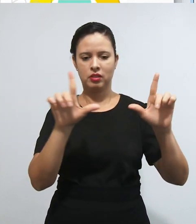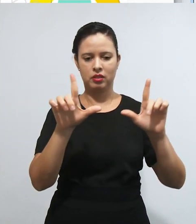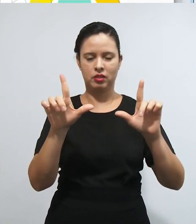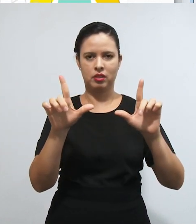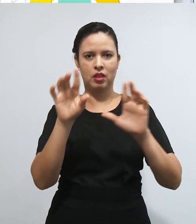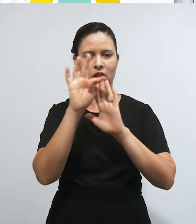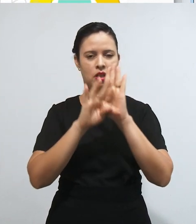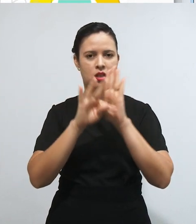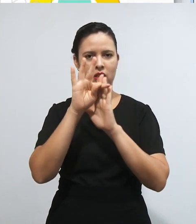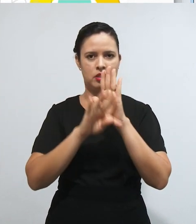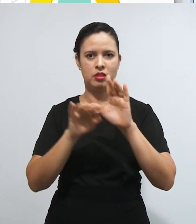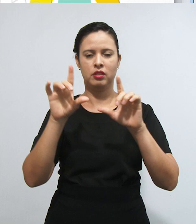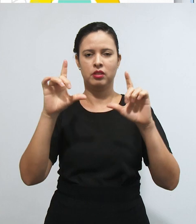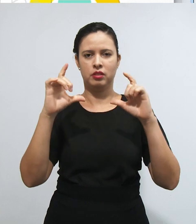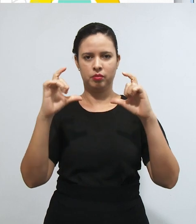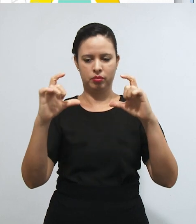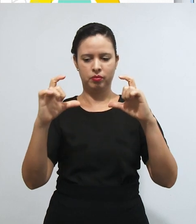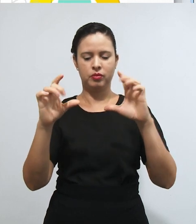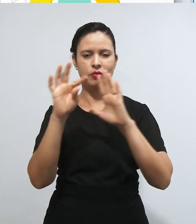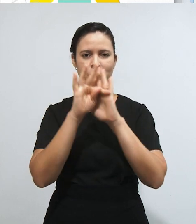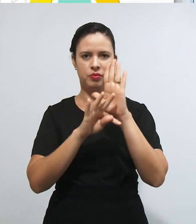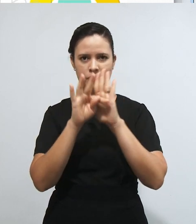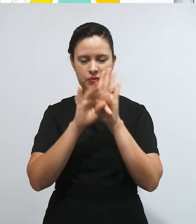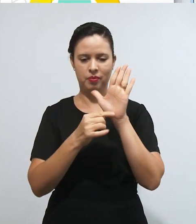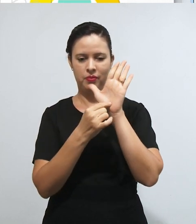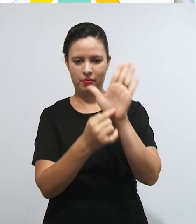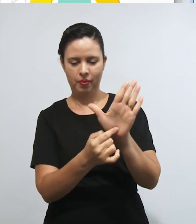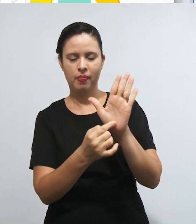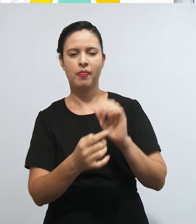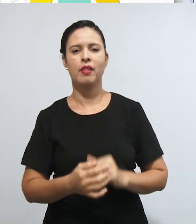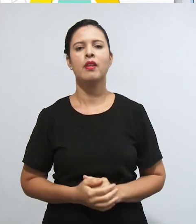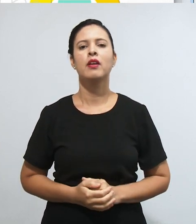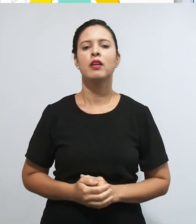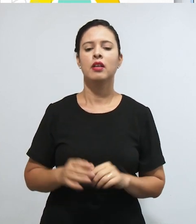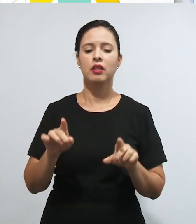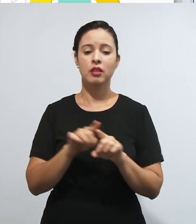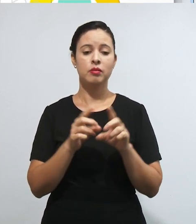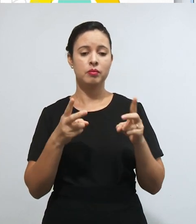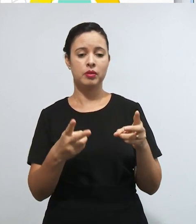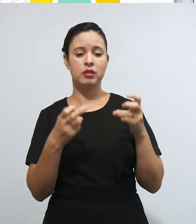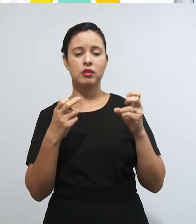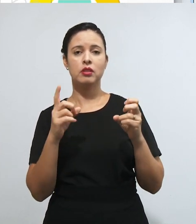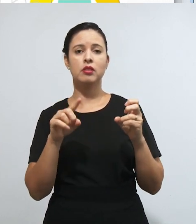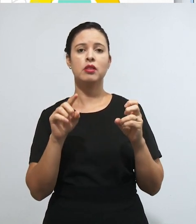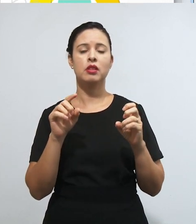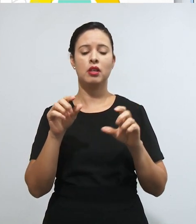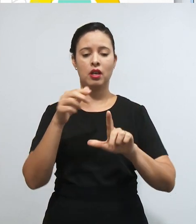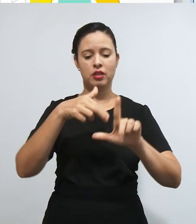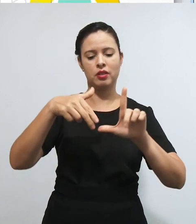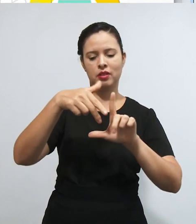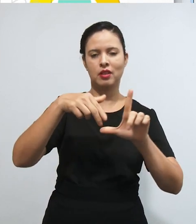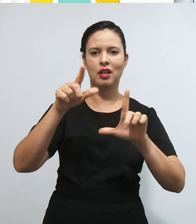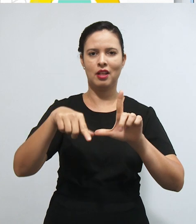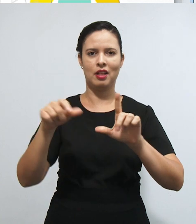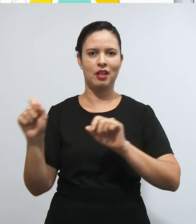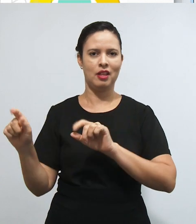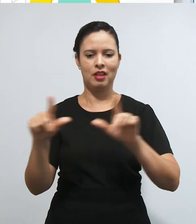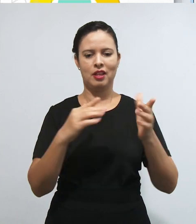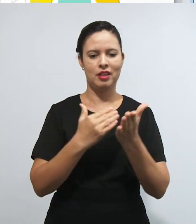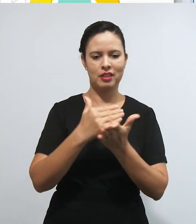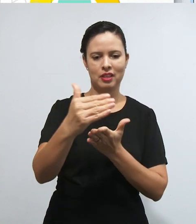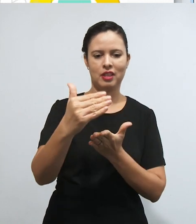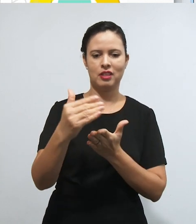texto aqui, certo? E pode perceber que essa animação ela é um efeito de entrada. Está aqui, ó, ela vai